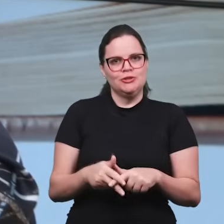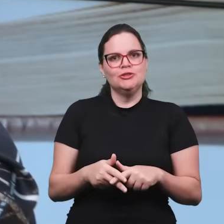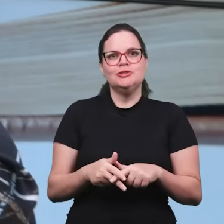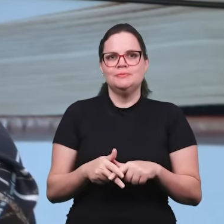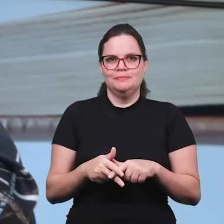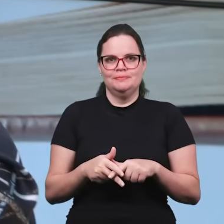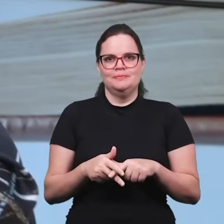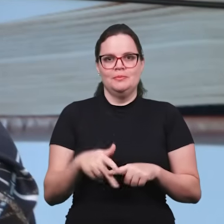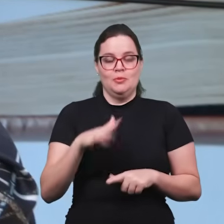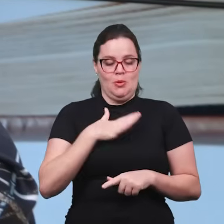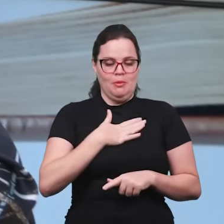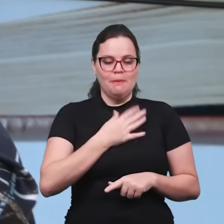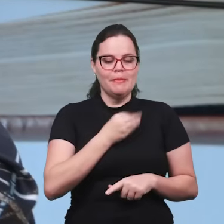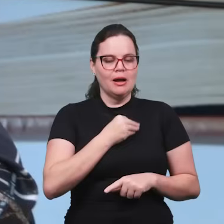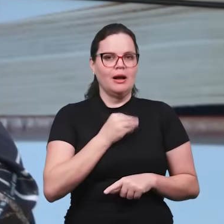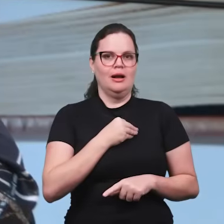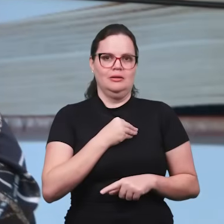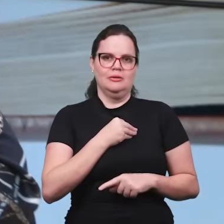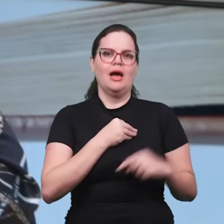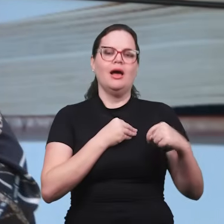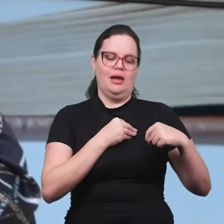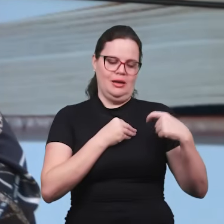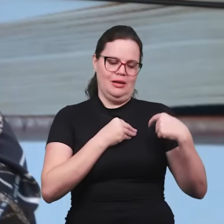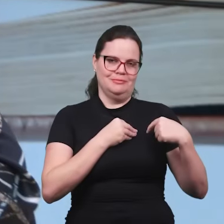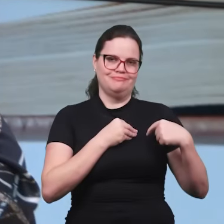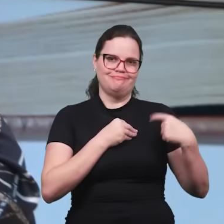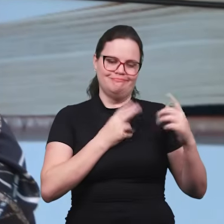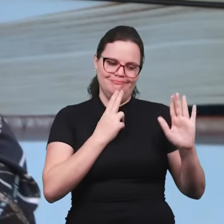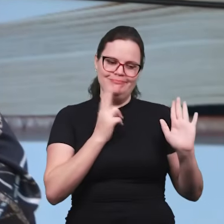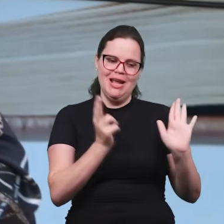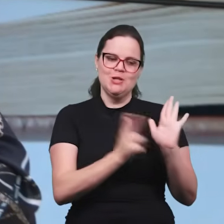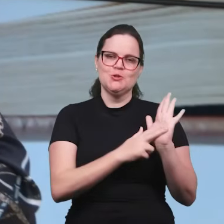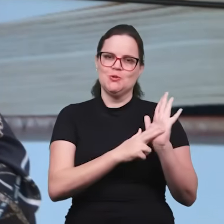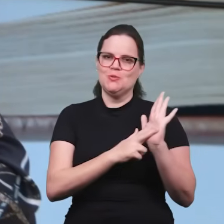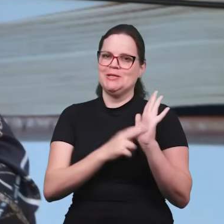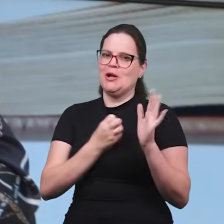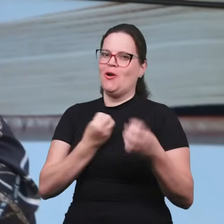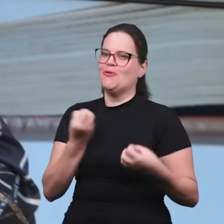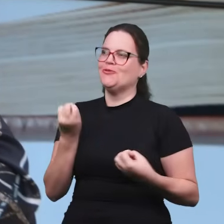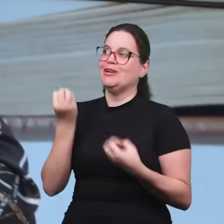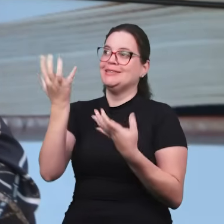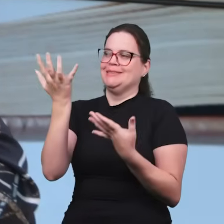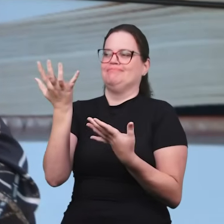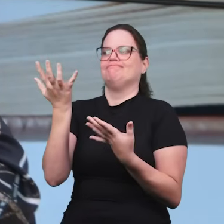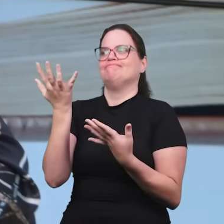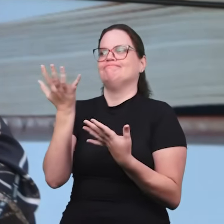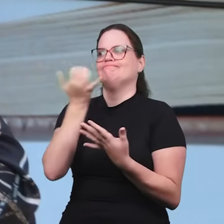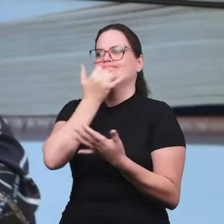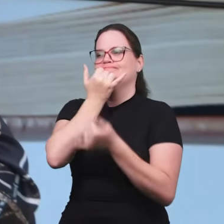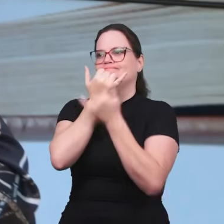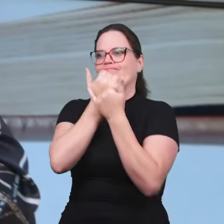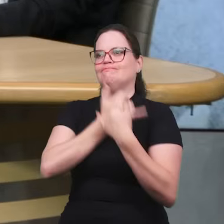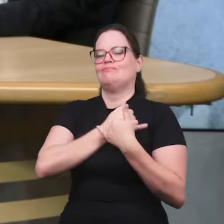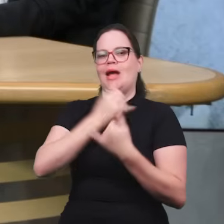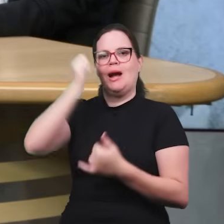o nosso pecado. Agora é hora de arrependimento, é hora de confissão e novo